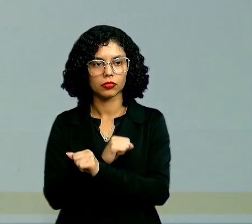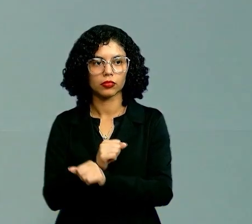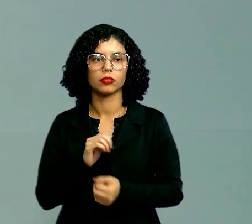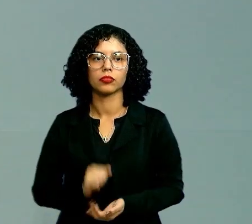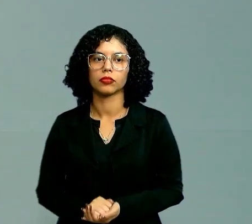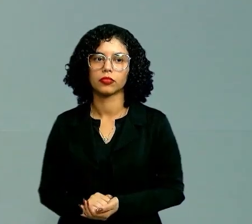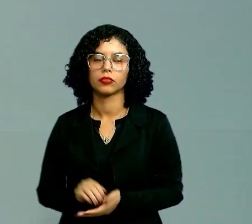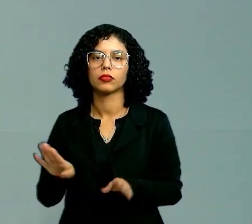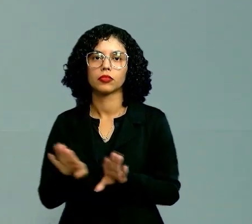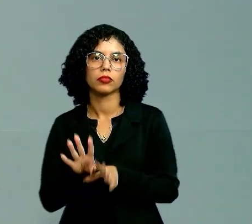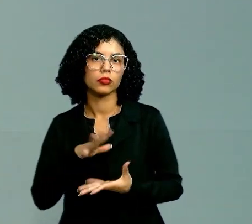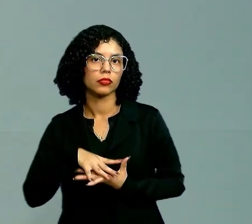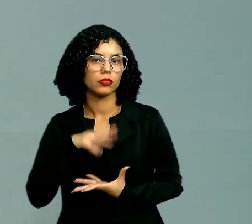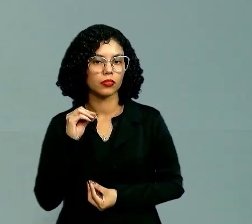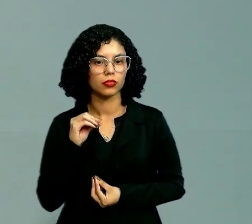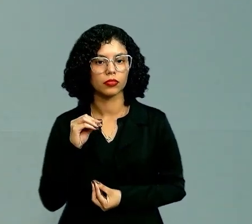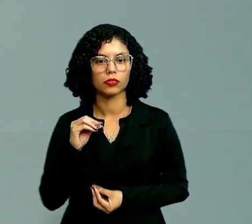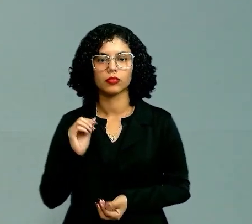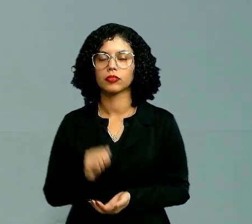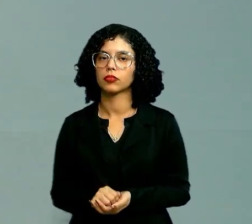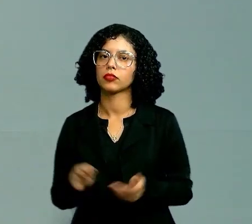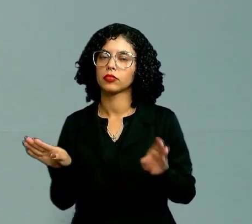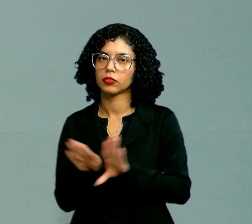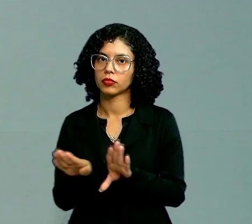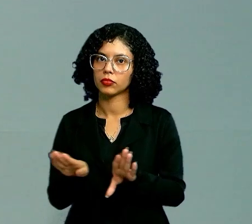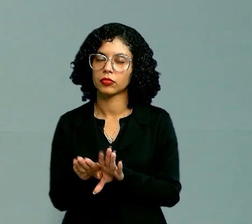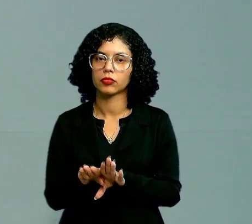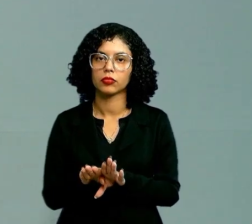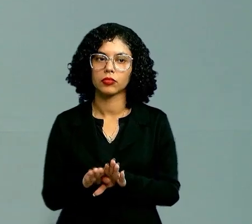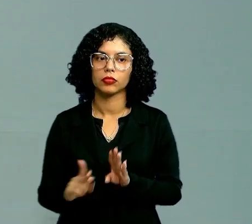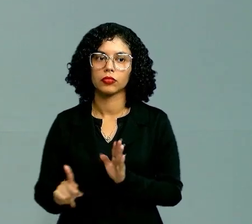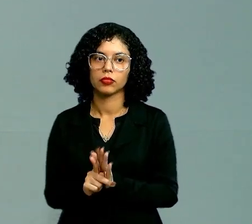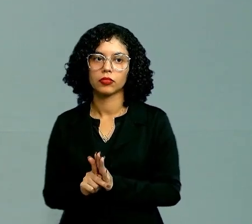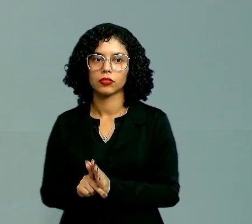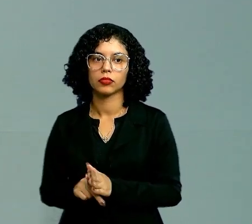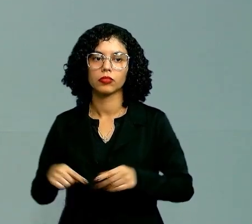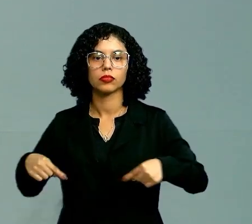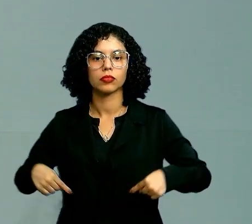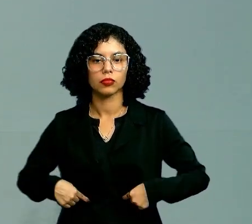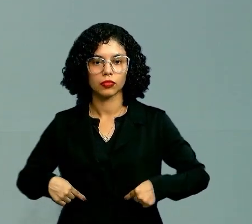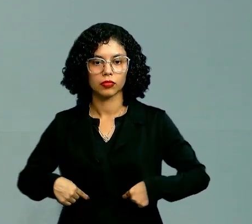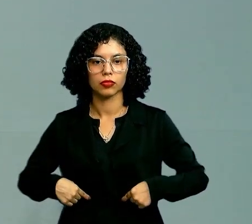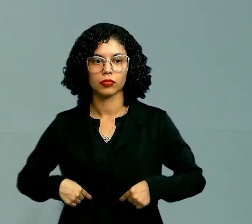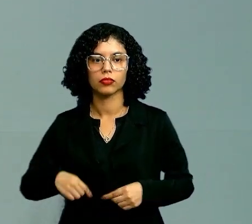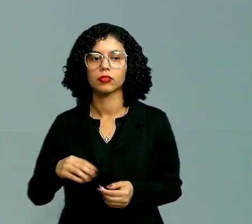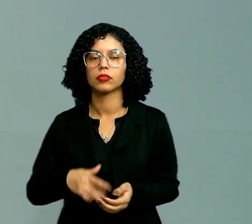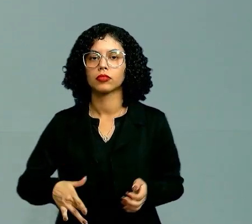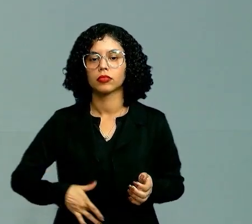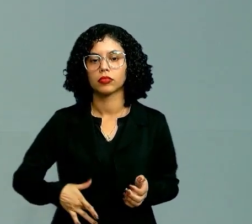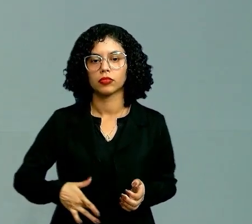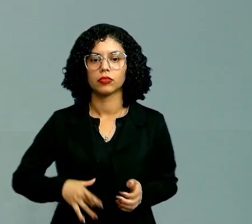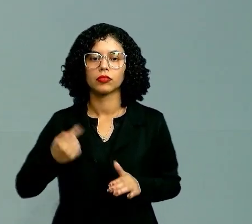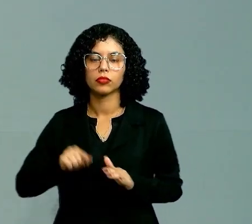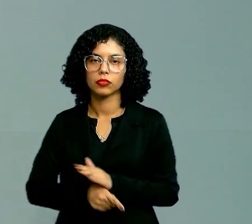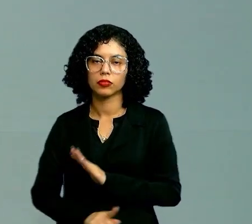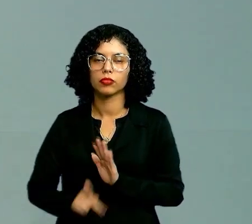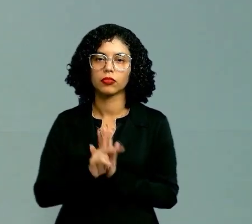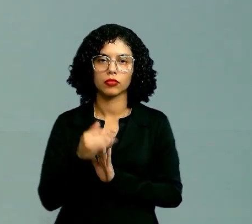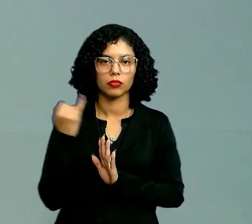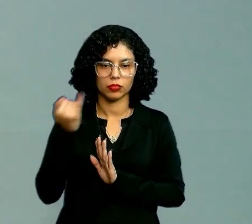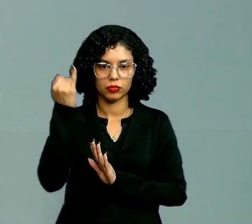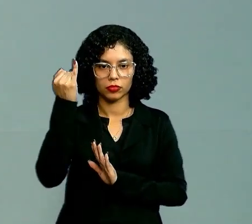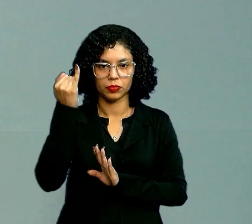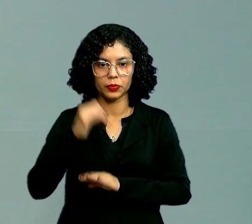essa alma concupiscível ela se concentra nas vísceras portanto no estômago e no intestino